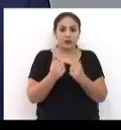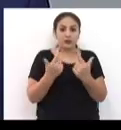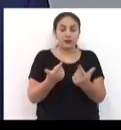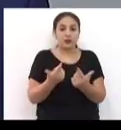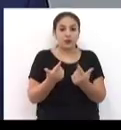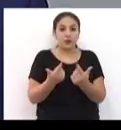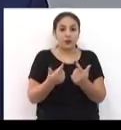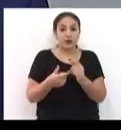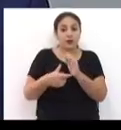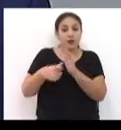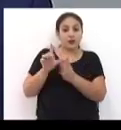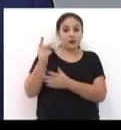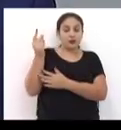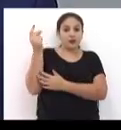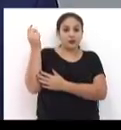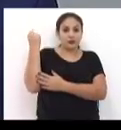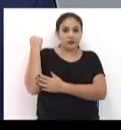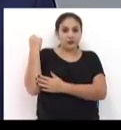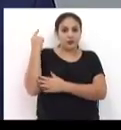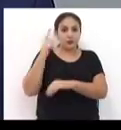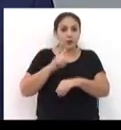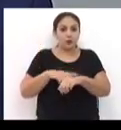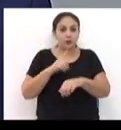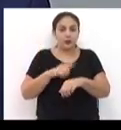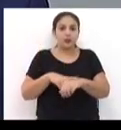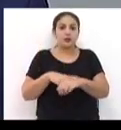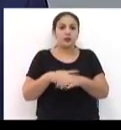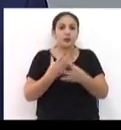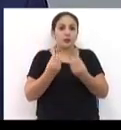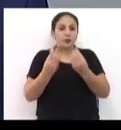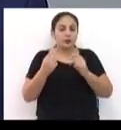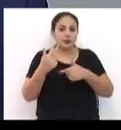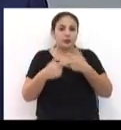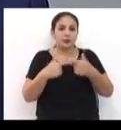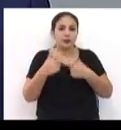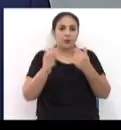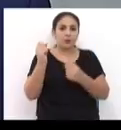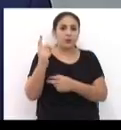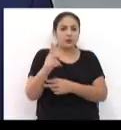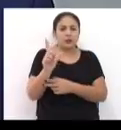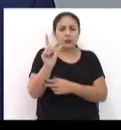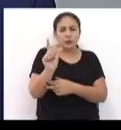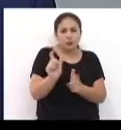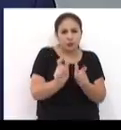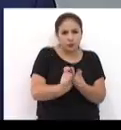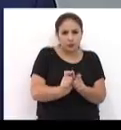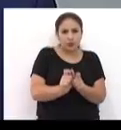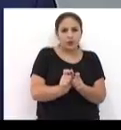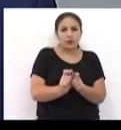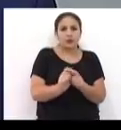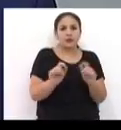nesse sentido lá atrás, quando o número de servidores aposentados era menor,